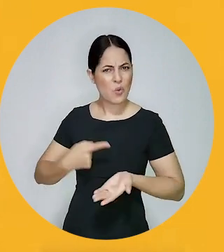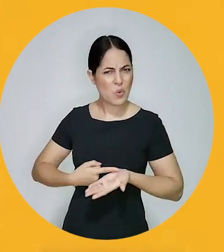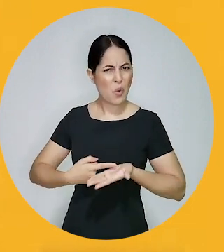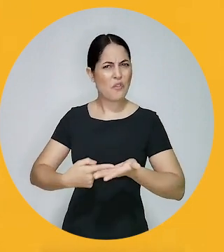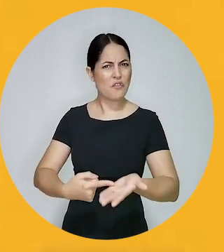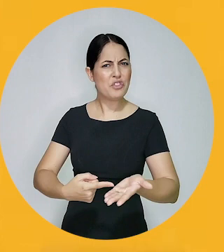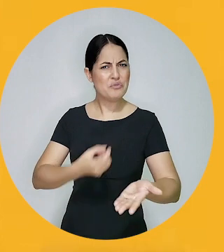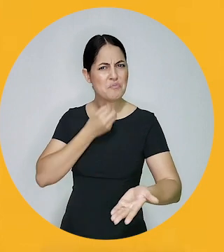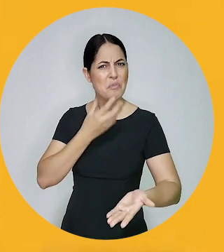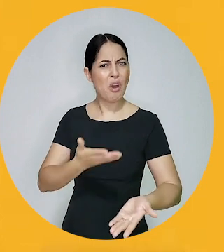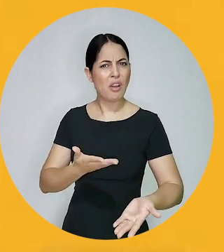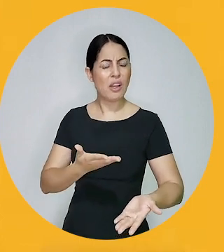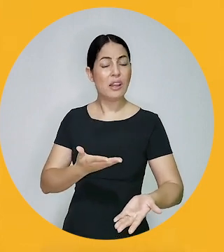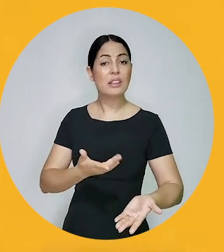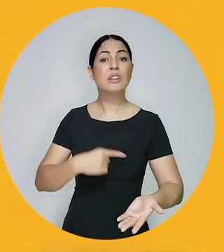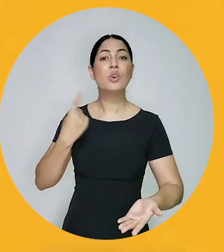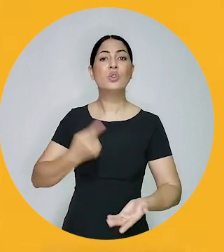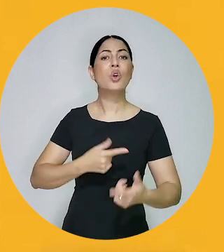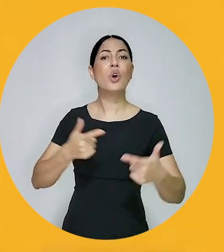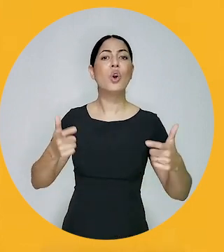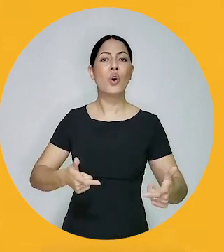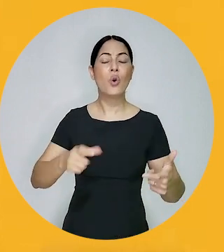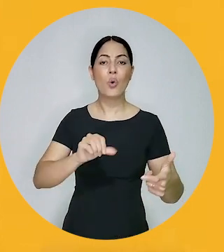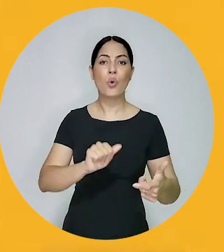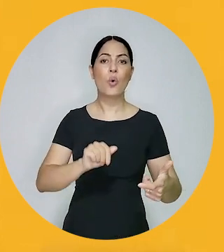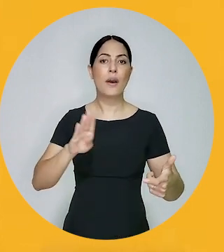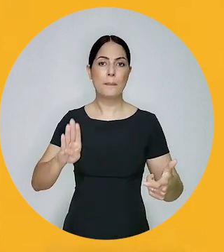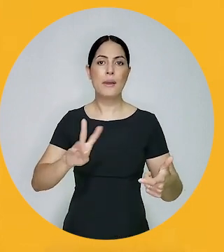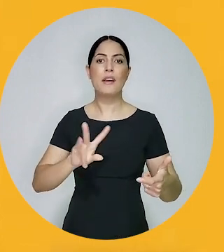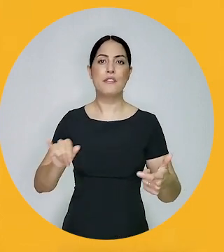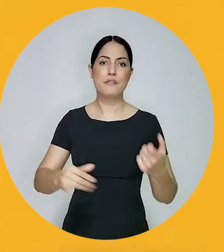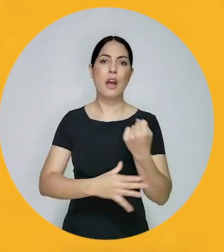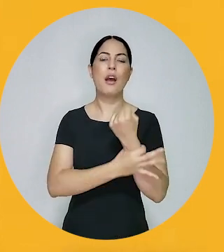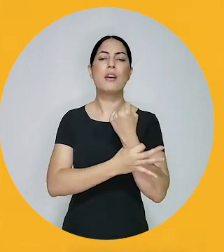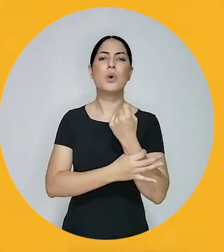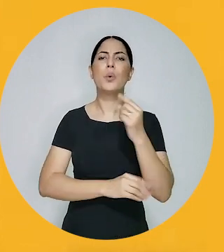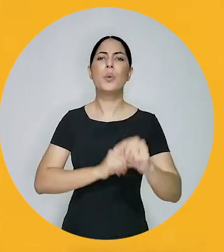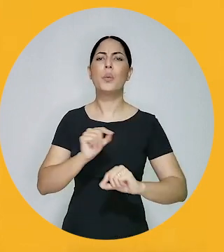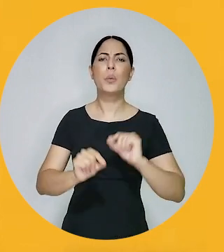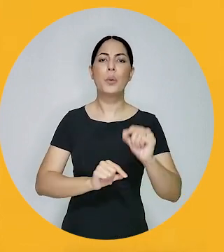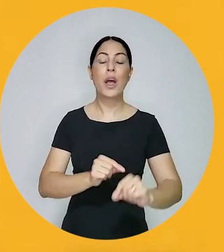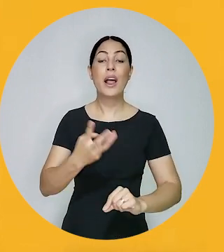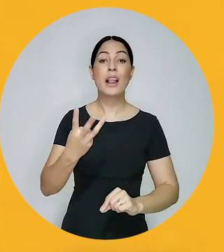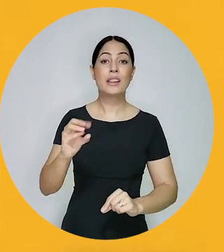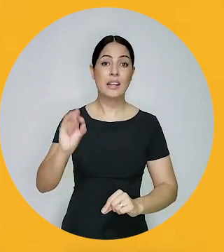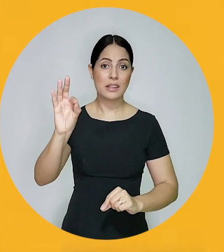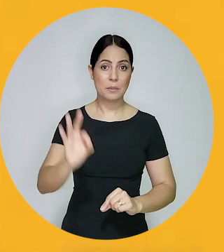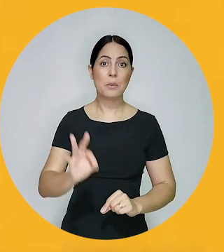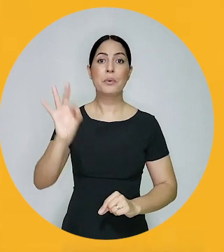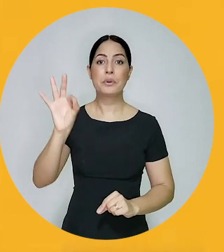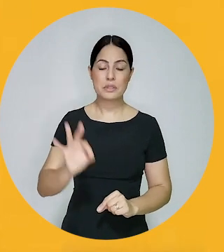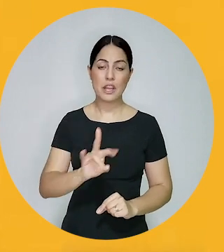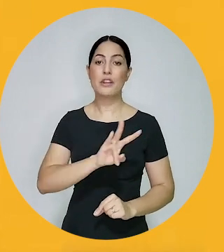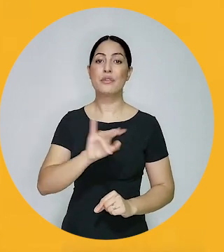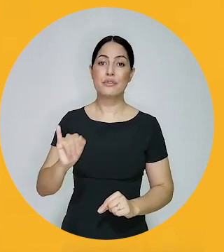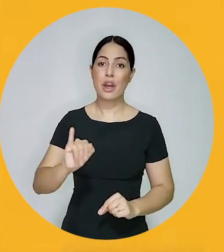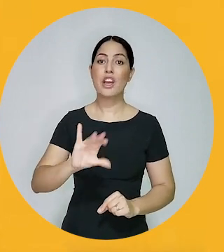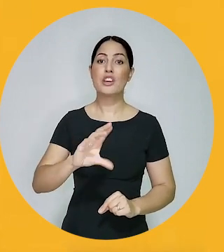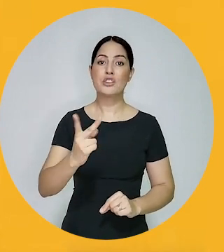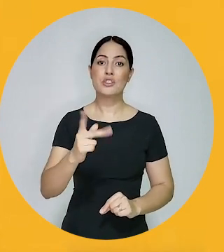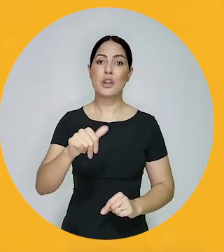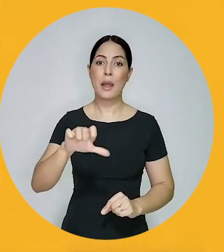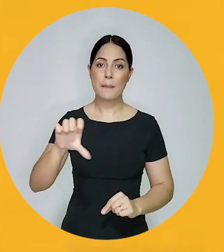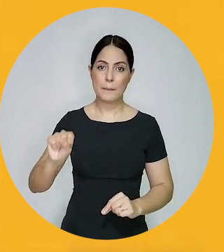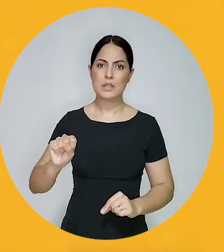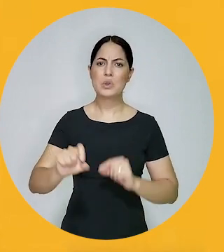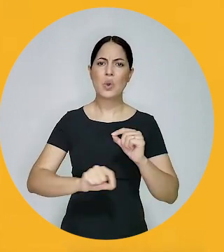do conselheiro Otávio Luiz Rodrigues Júnior, teremos uma eleição da OAB onde vai ser assegurado 30% das chapas e logo